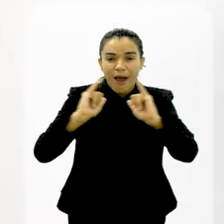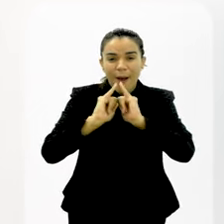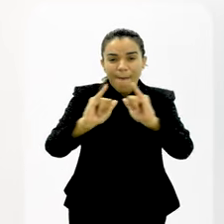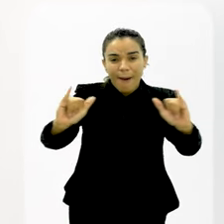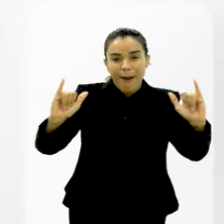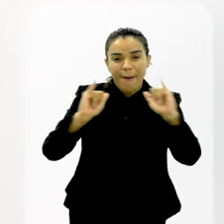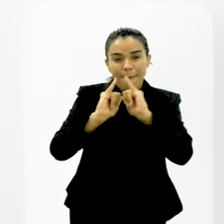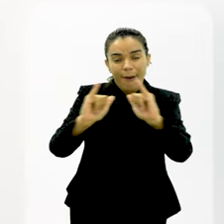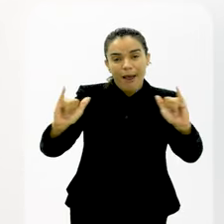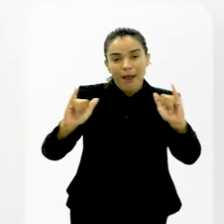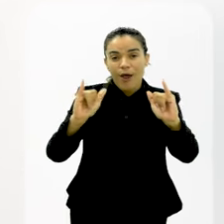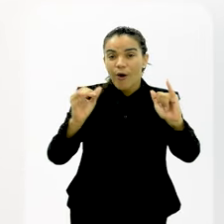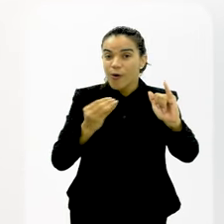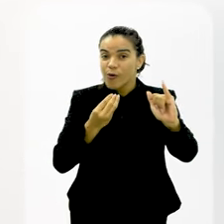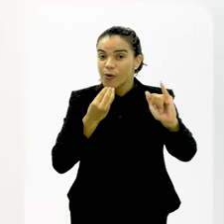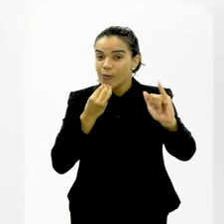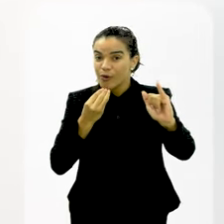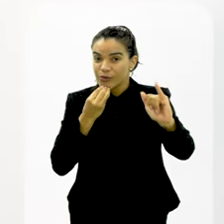traz